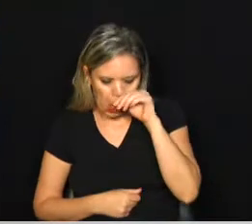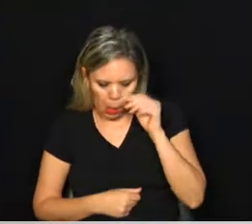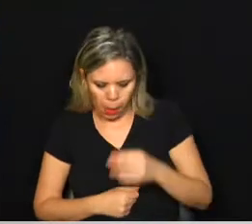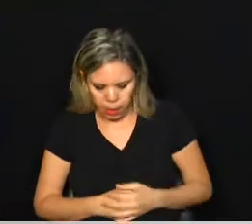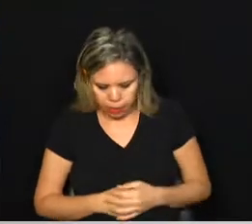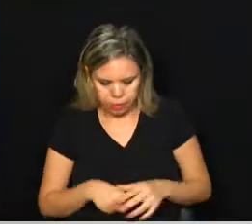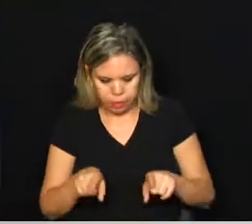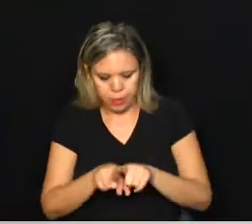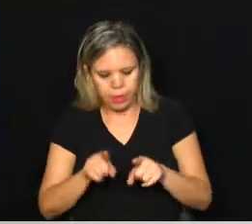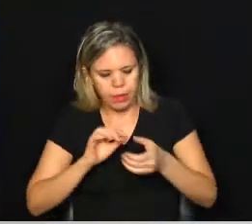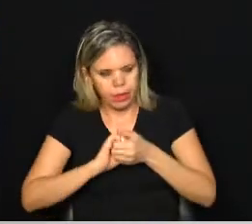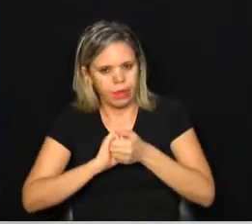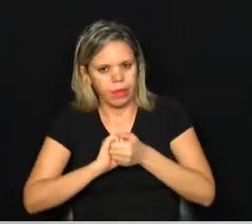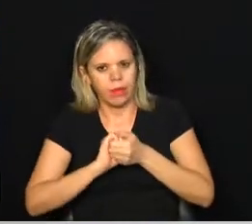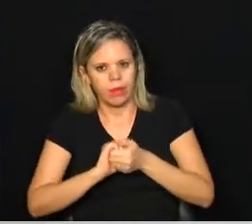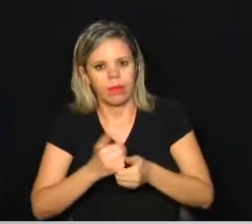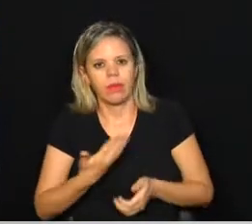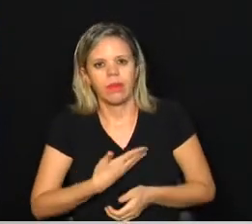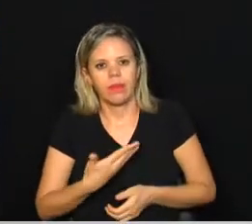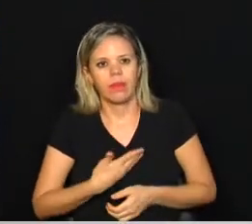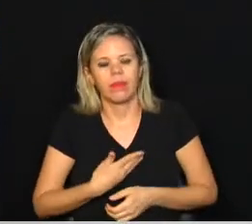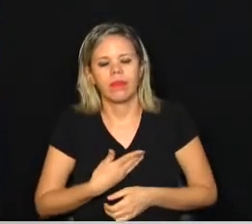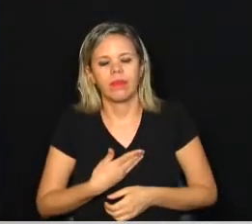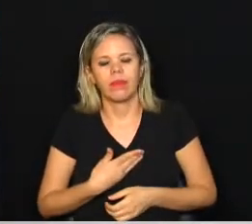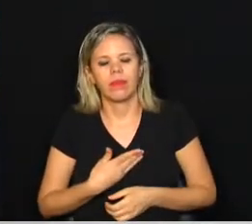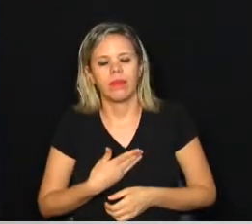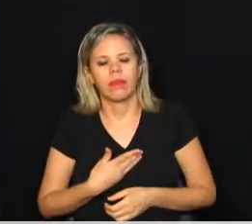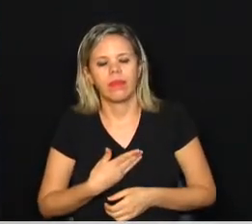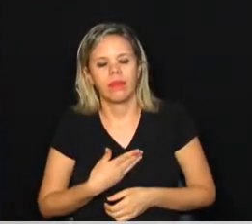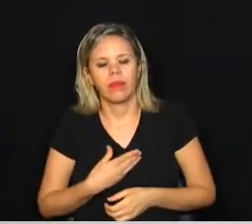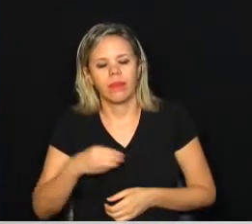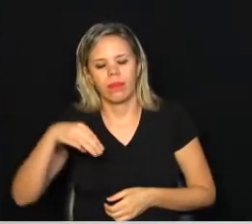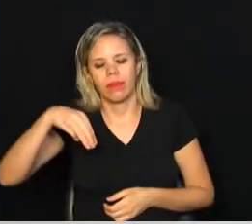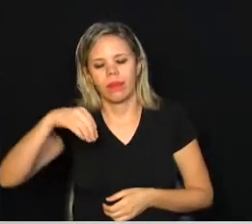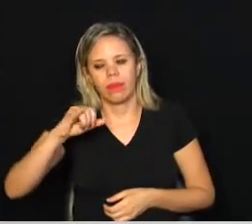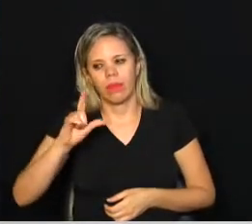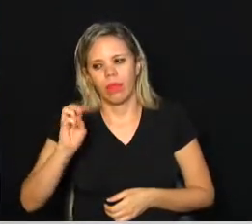Também cumprimentar o meu colega, Newton Frateschi, que